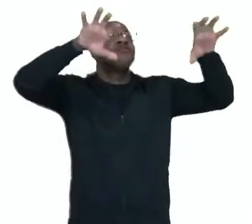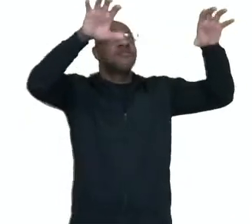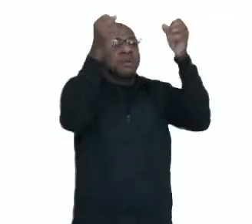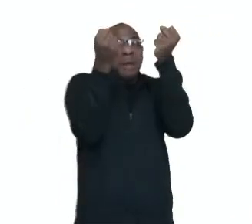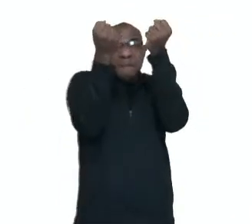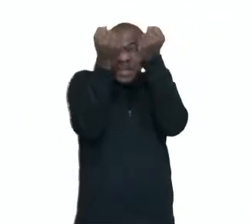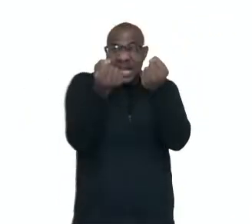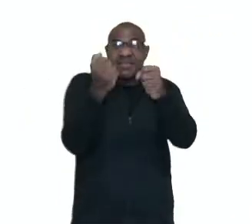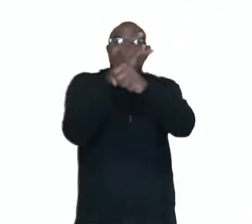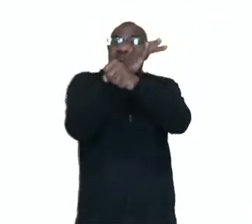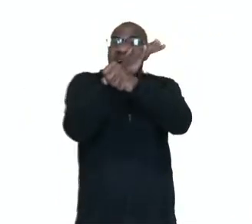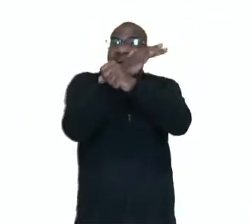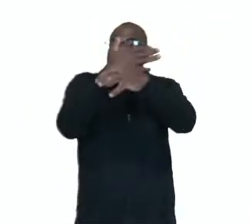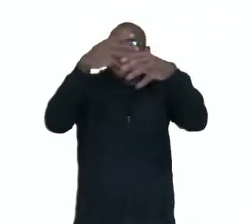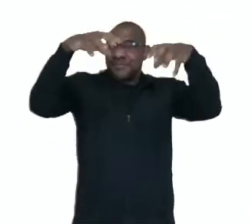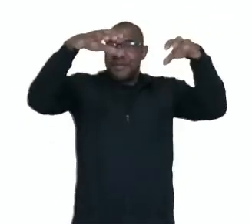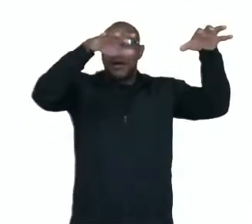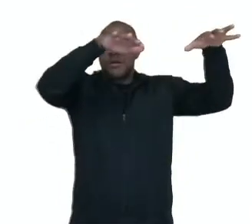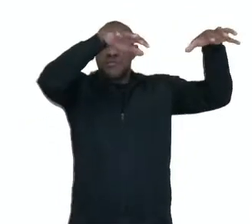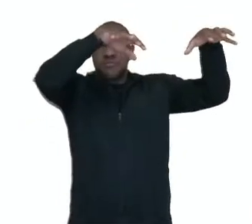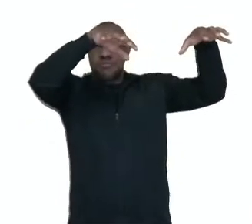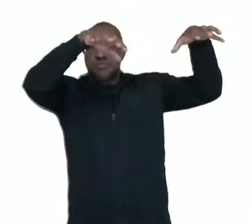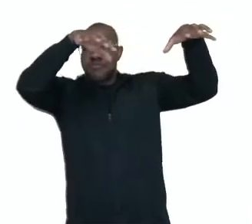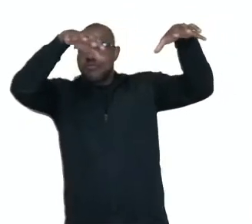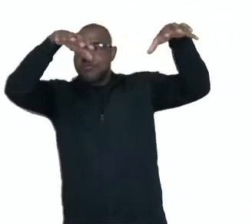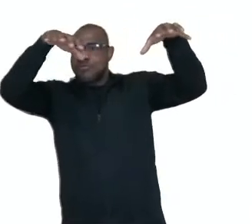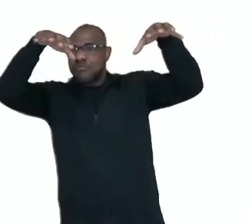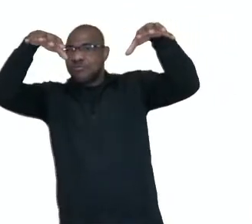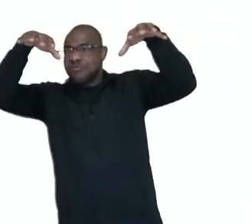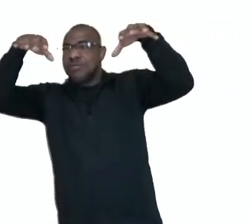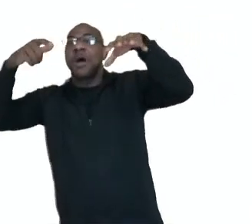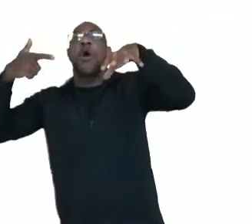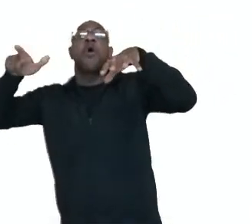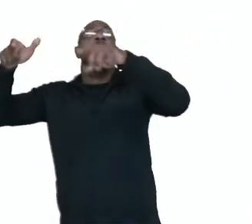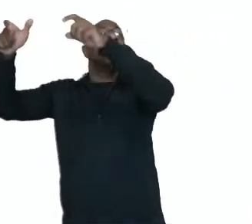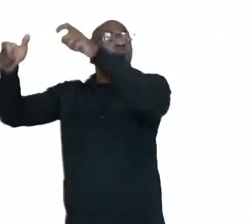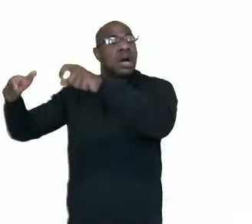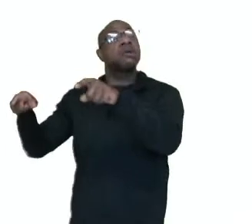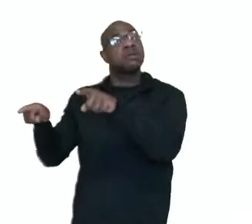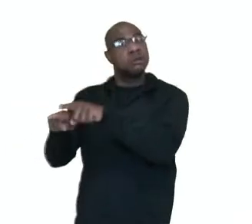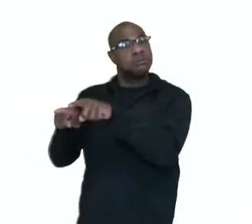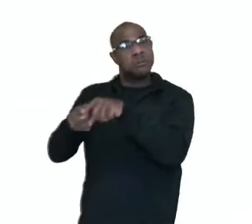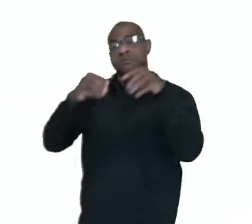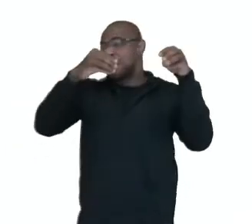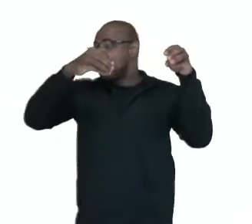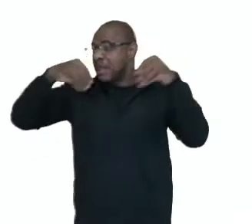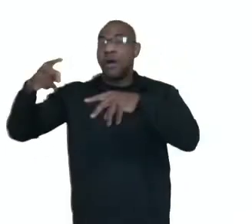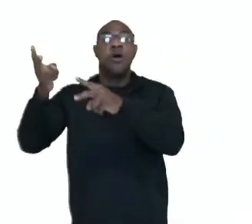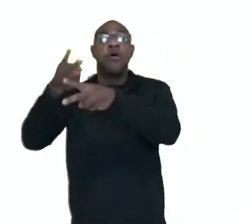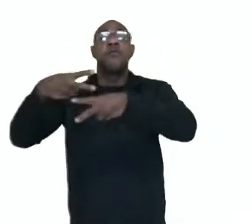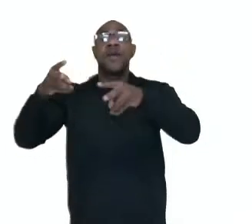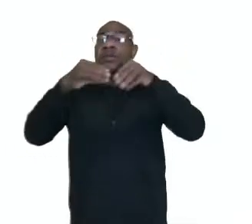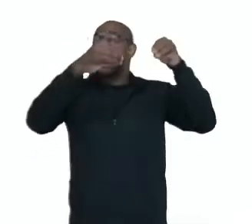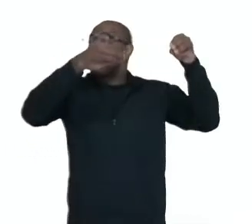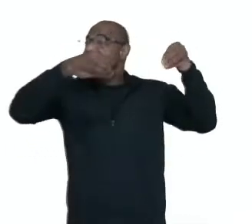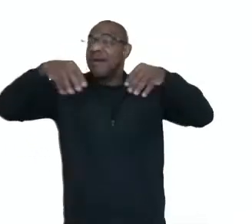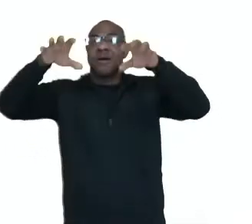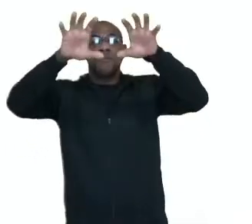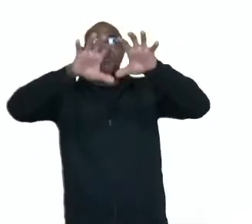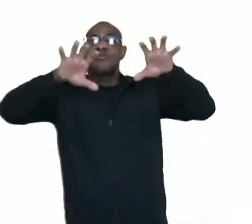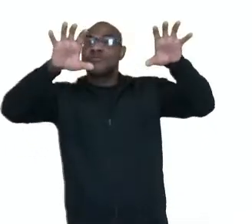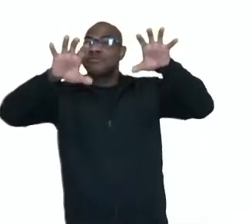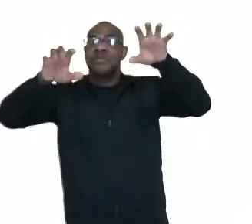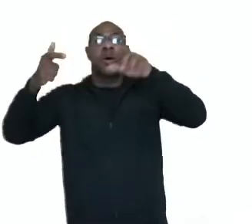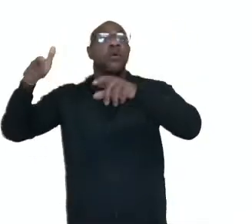carregadas, né? Carregadas por quê? Carregadas com água e as substâncias que são tóxicas que vão provocar ali o quê? As